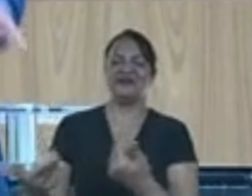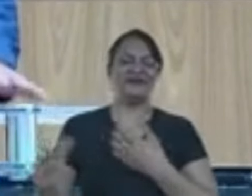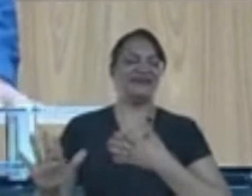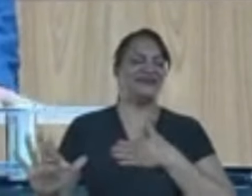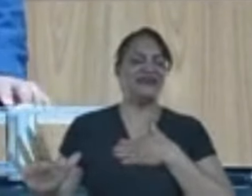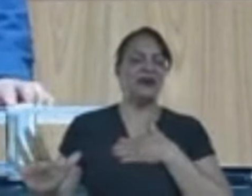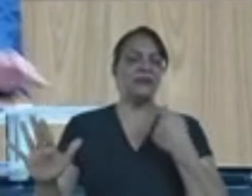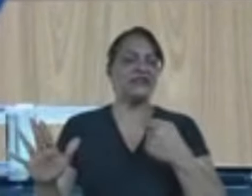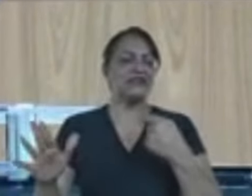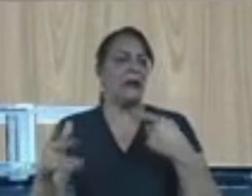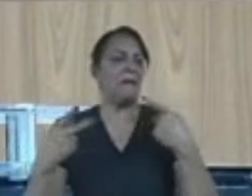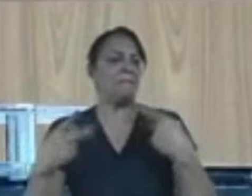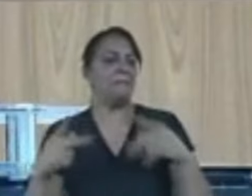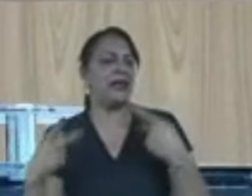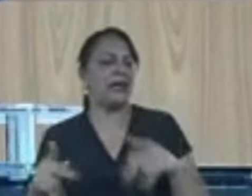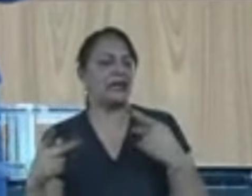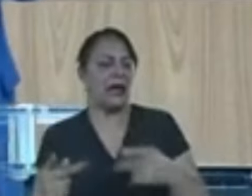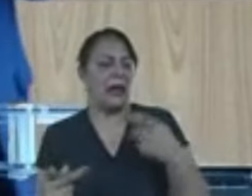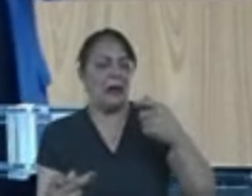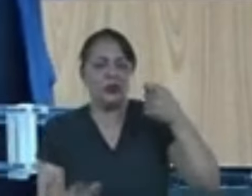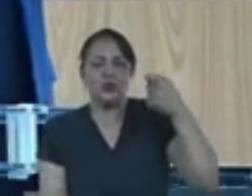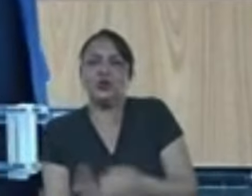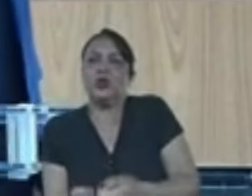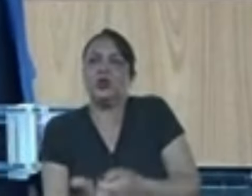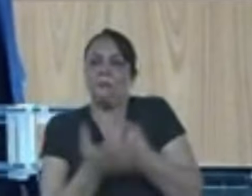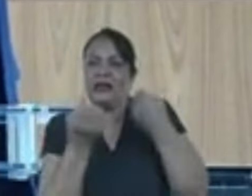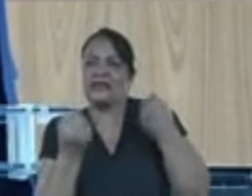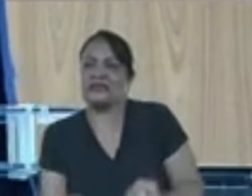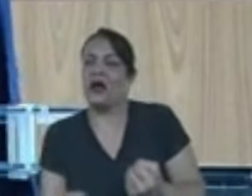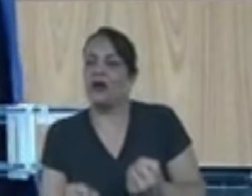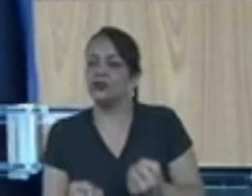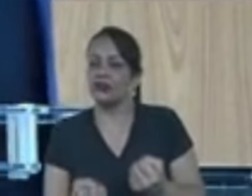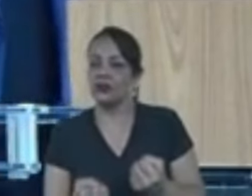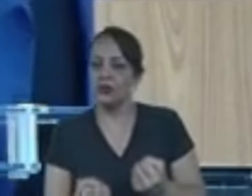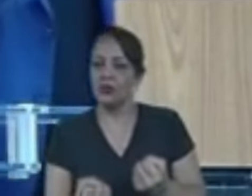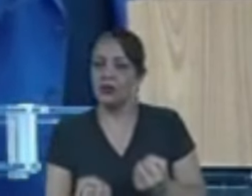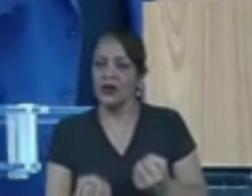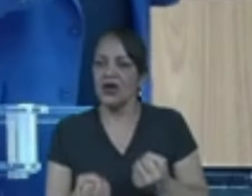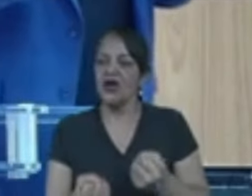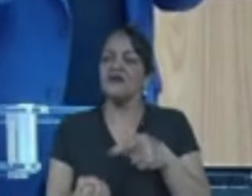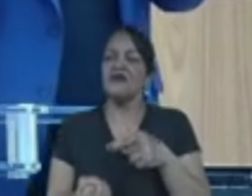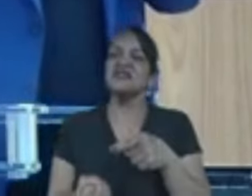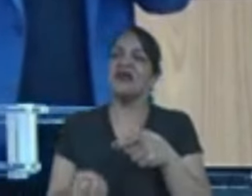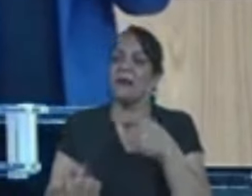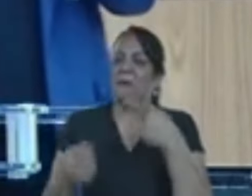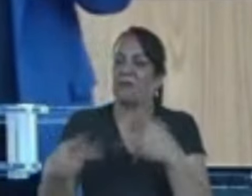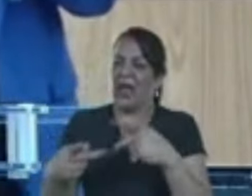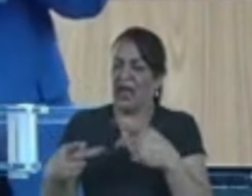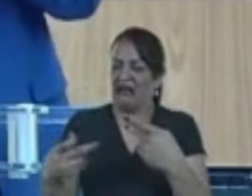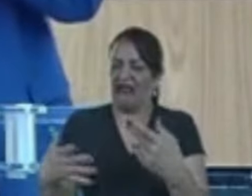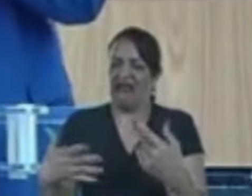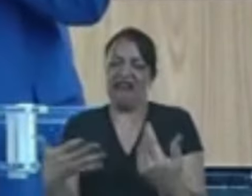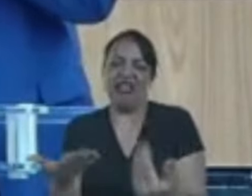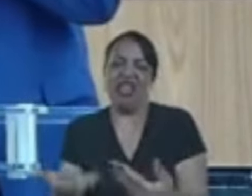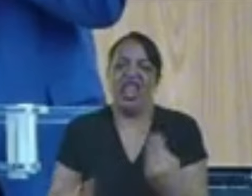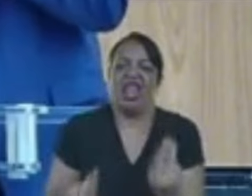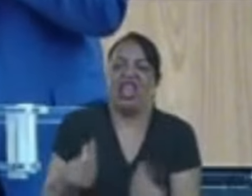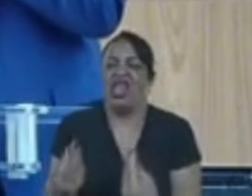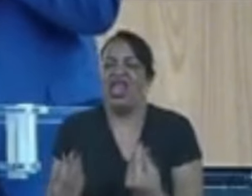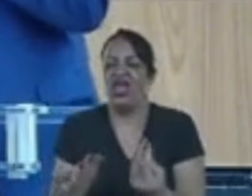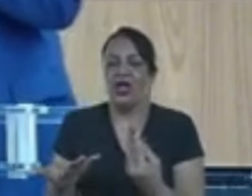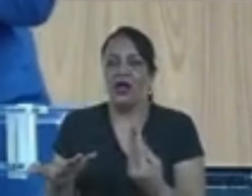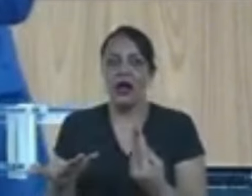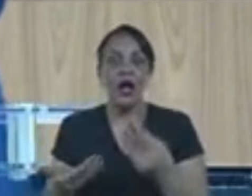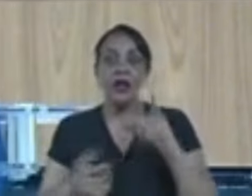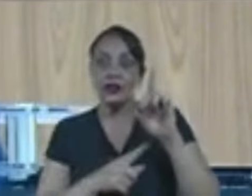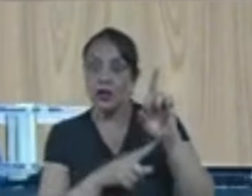espinho. Está vivendo um momento em que Deus está querendo nos erguer. Deus é amoroso, Deus é simplesmente uma